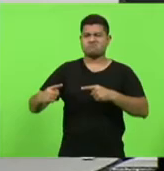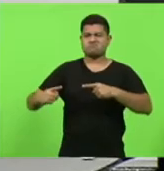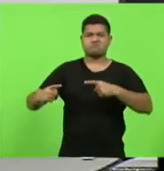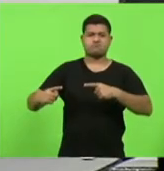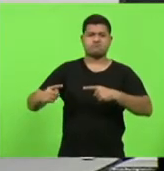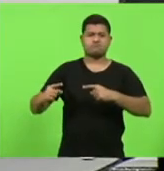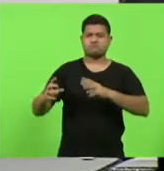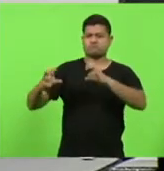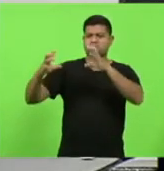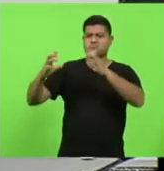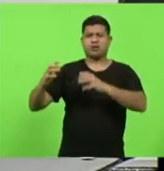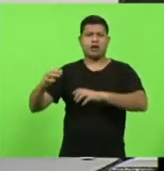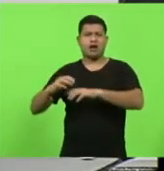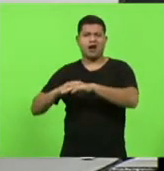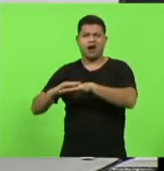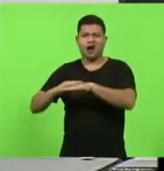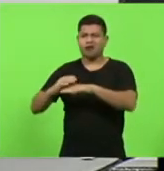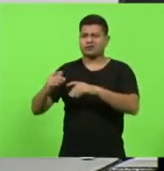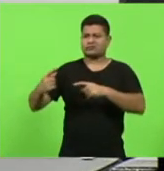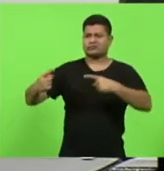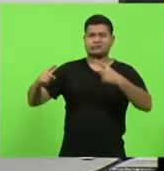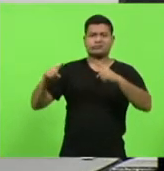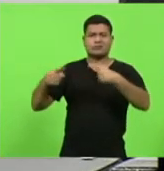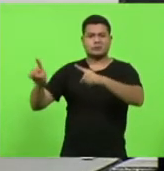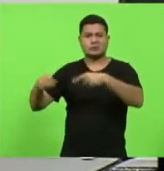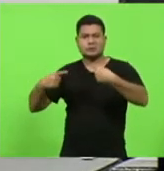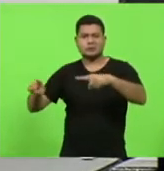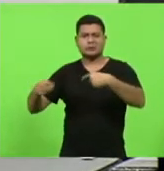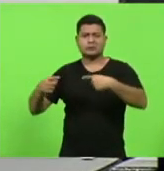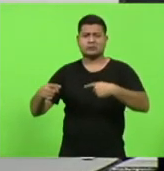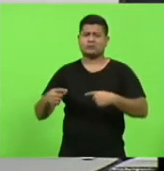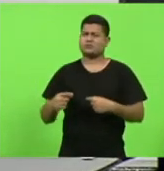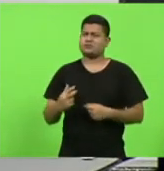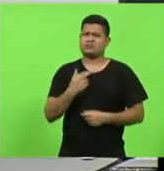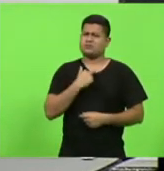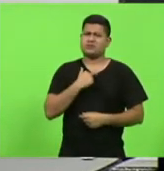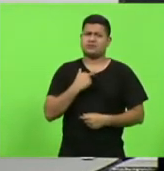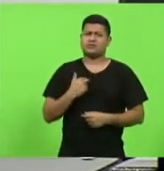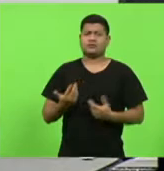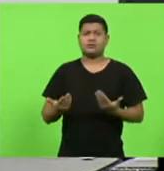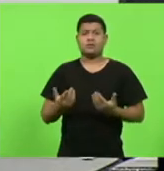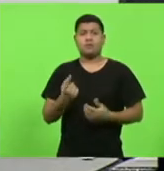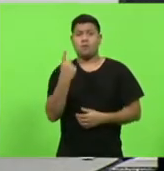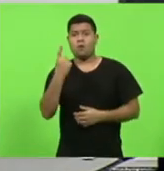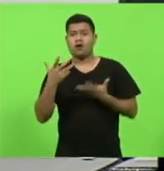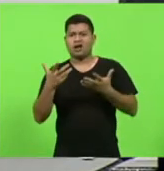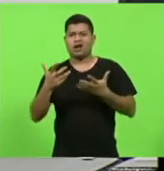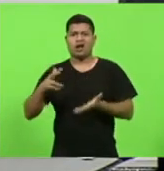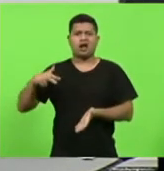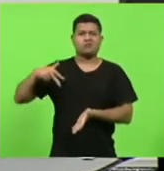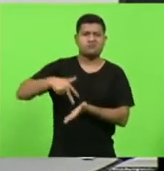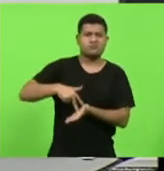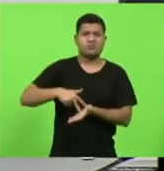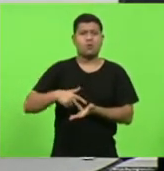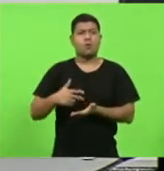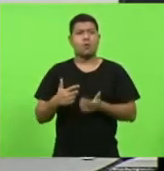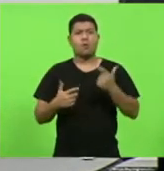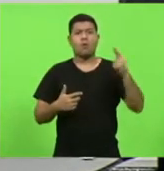de que a gente, às vezes, tem que... Um quer firmar posição, um quer passar um